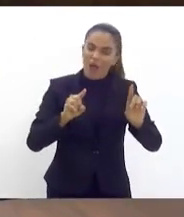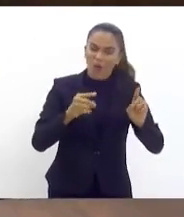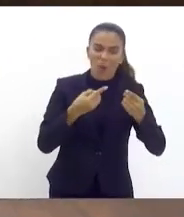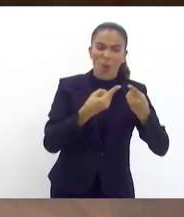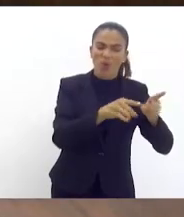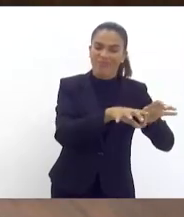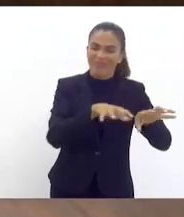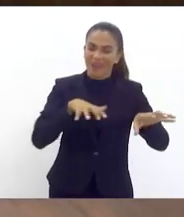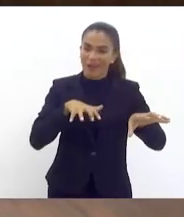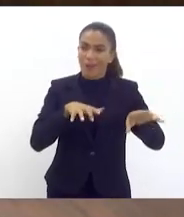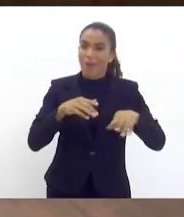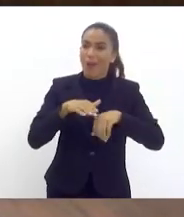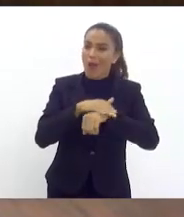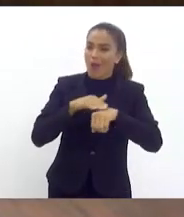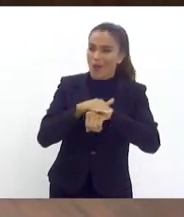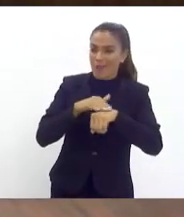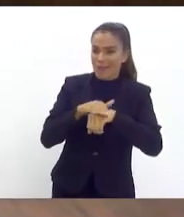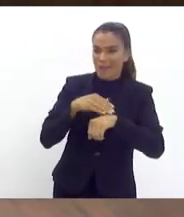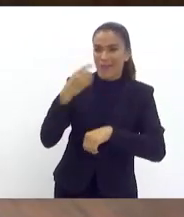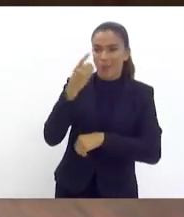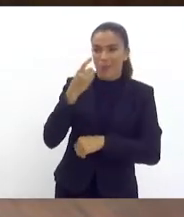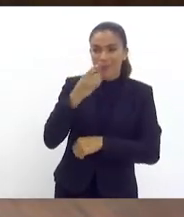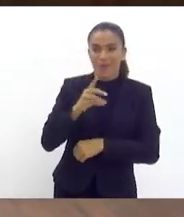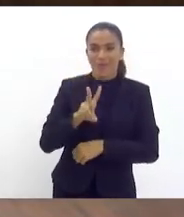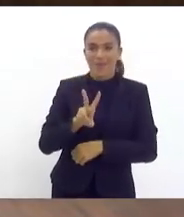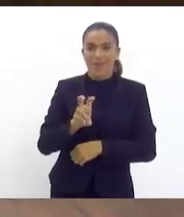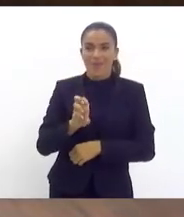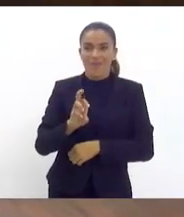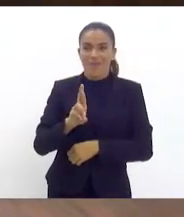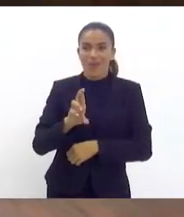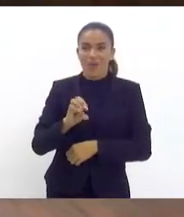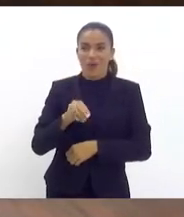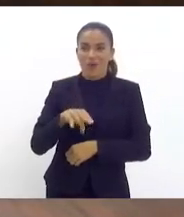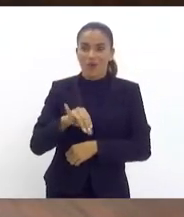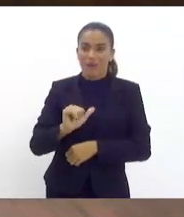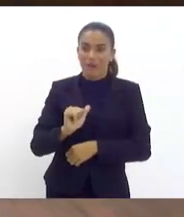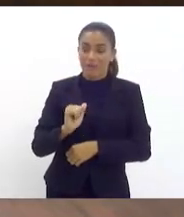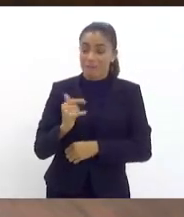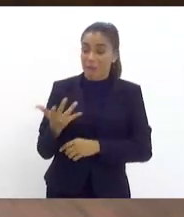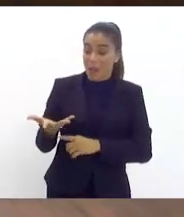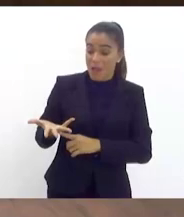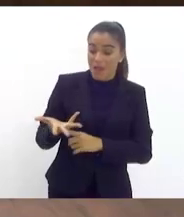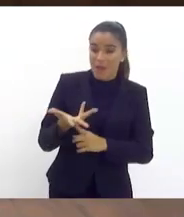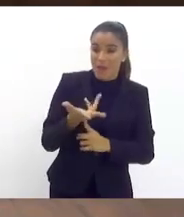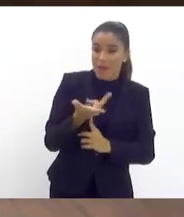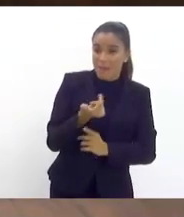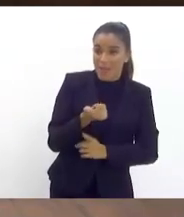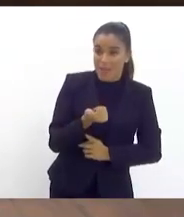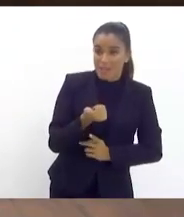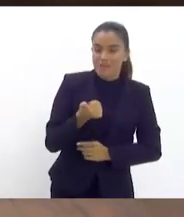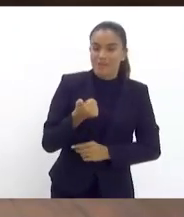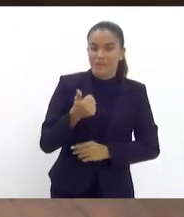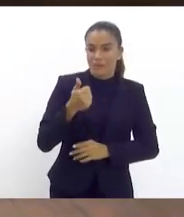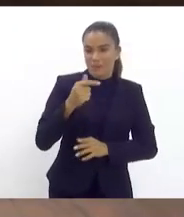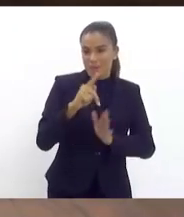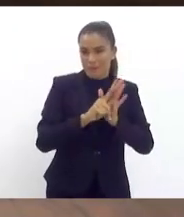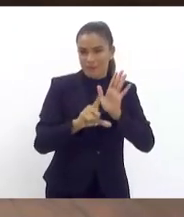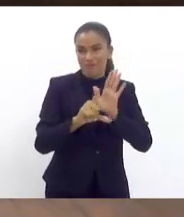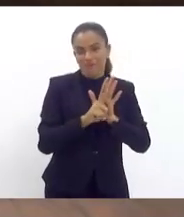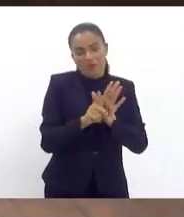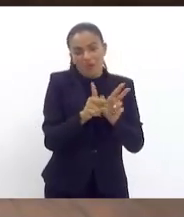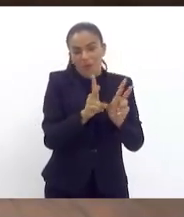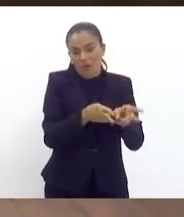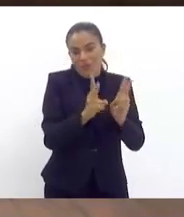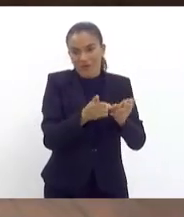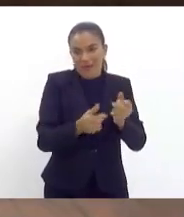ao conversar com a deputada Verônica, chegamos ao consenso que, pela beleza do projeto e o que ele vai defender, eu vou deixar o